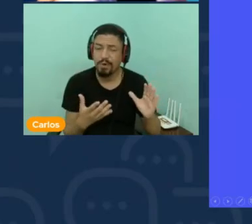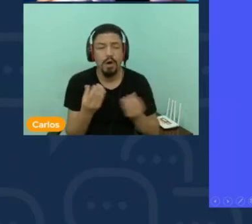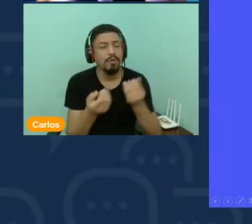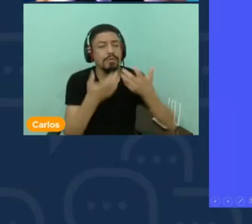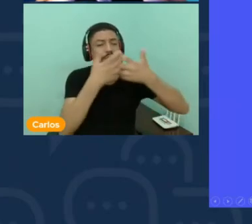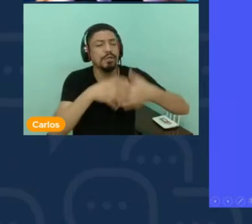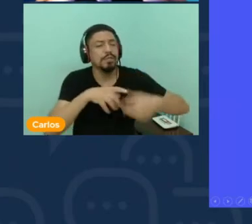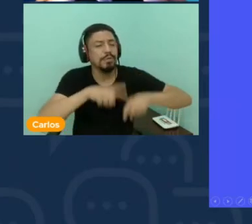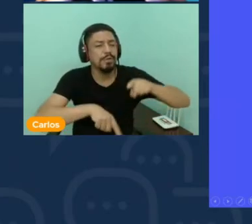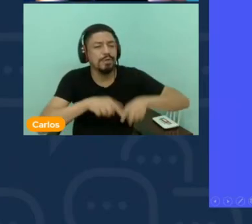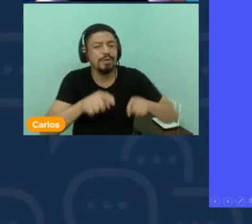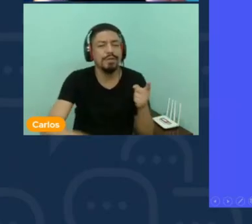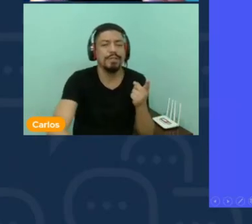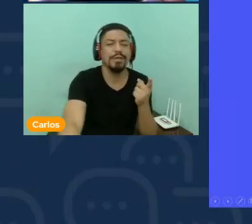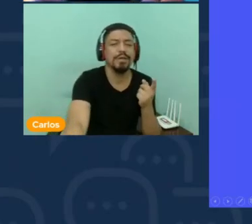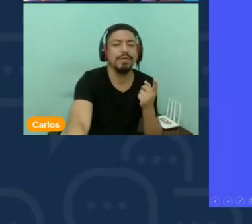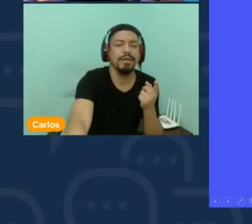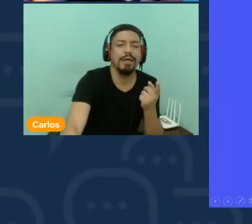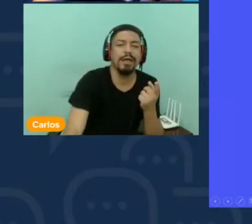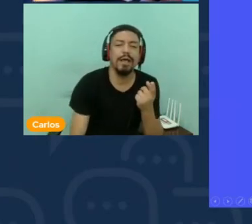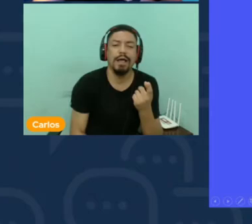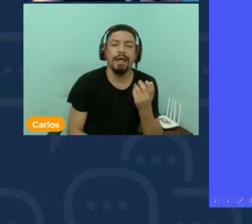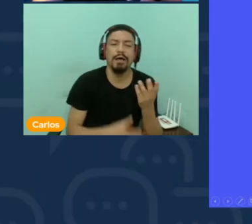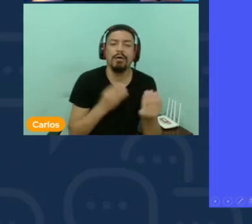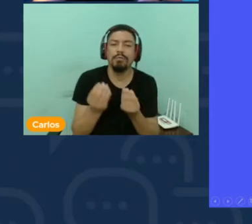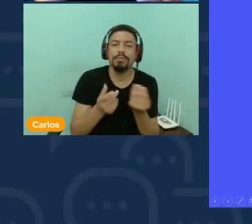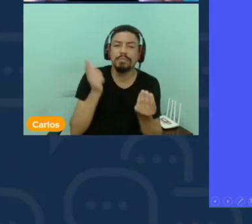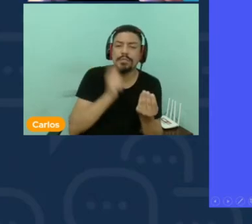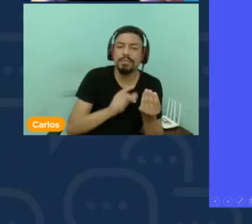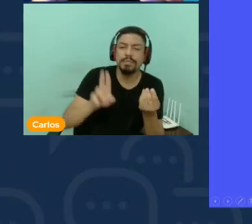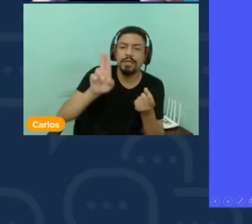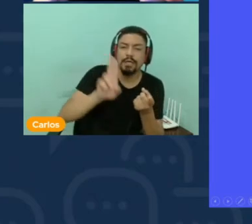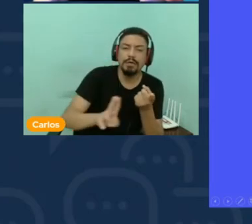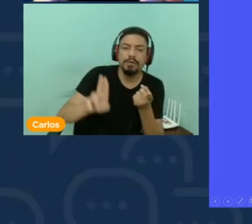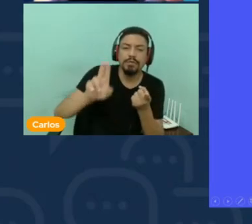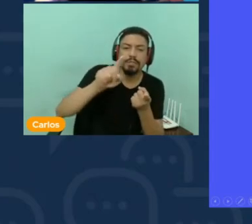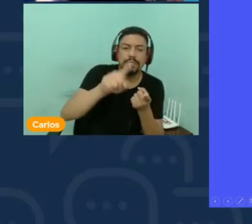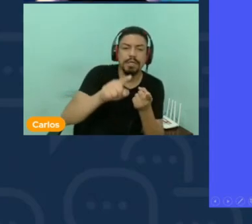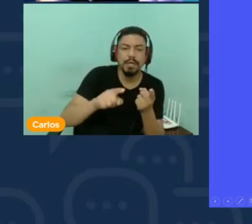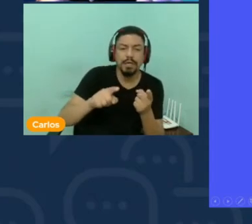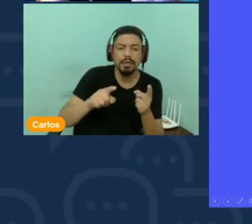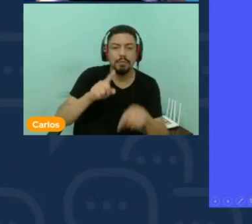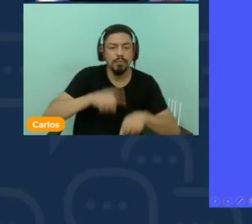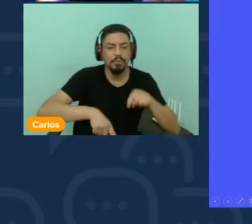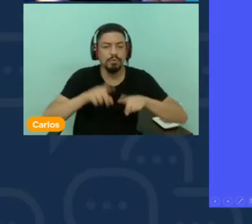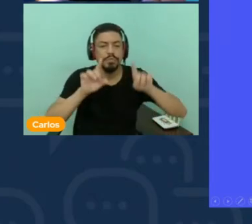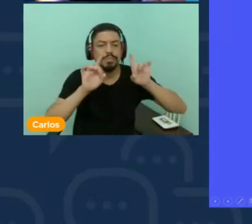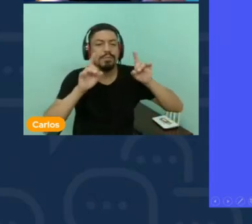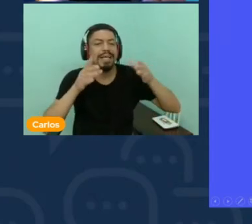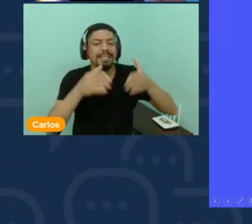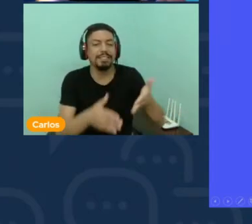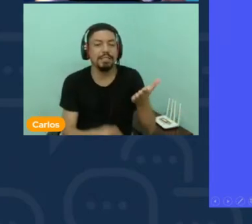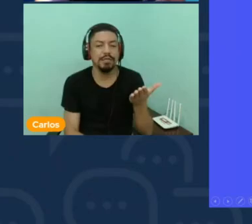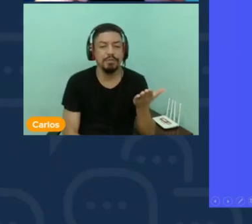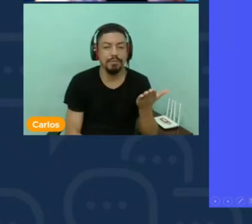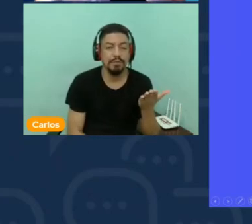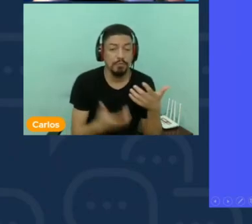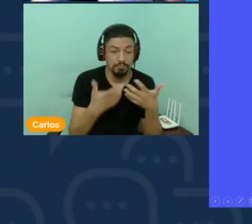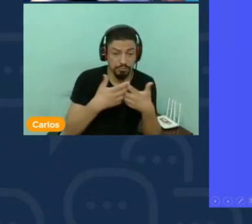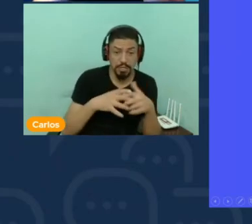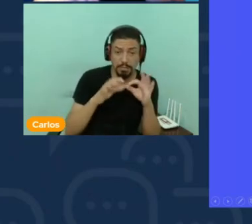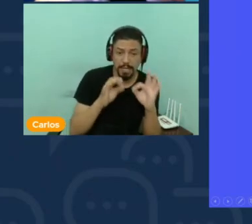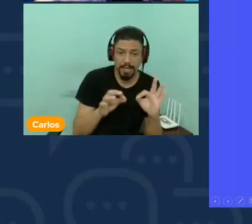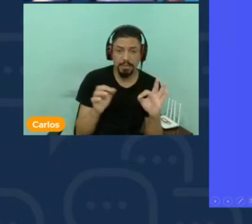esse produto? Como é que eu posso utilizar ele nesse caso de uso específico? Será que ele vai funcionar bem para mim? E a